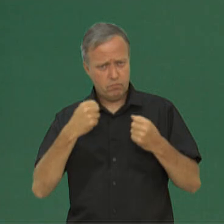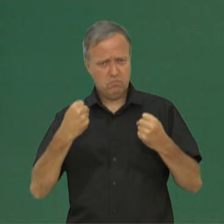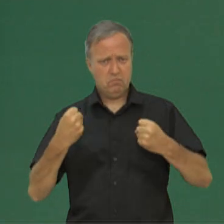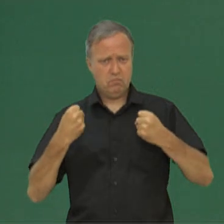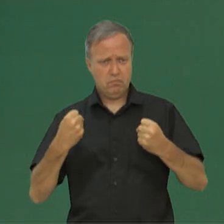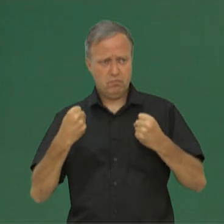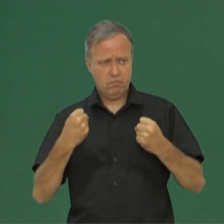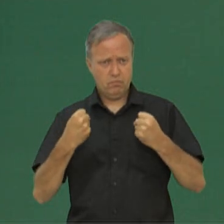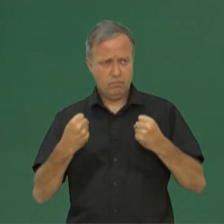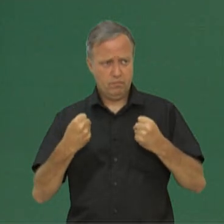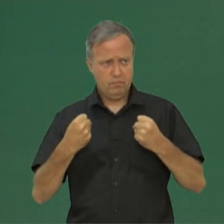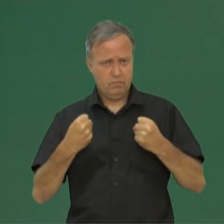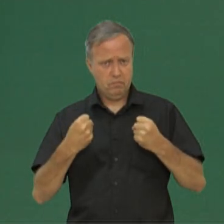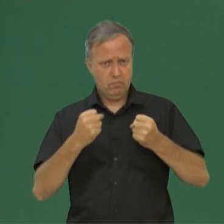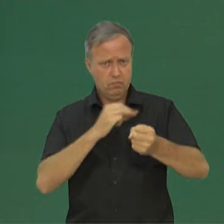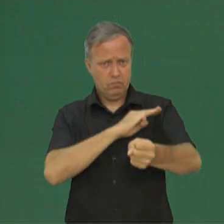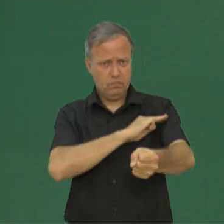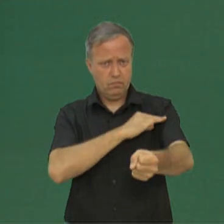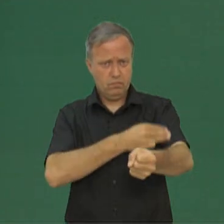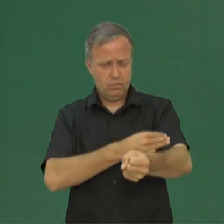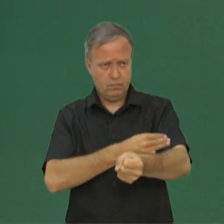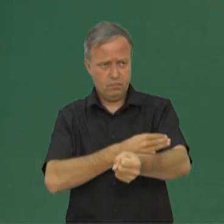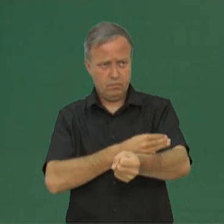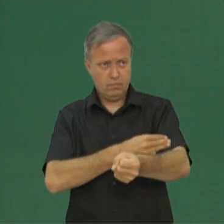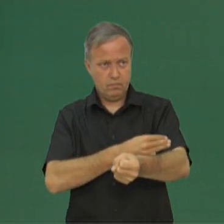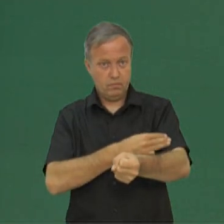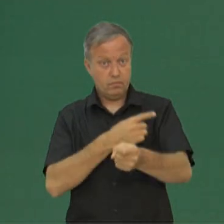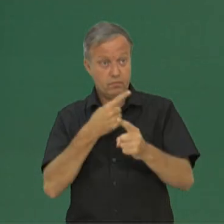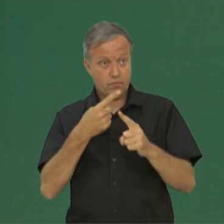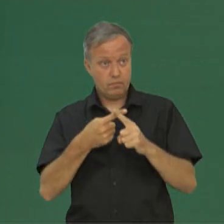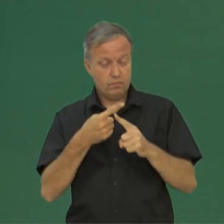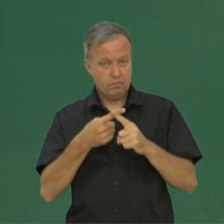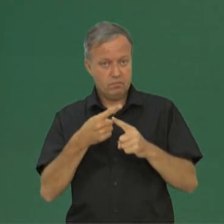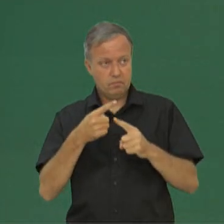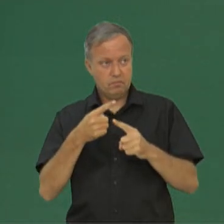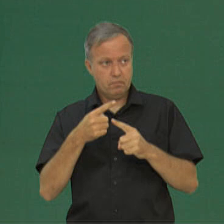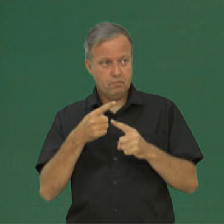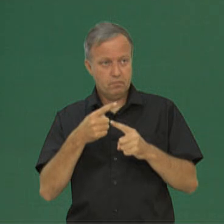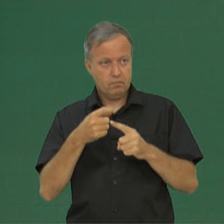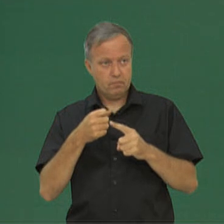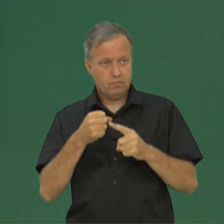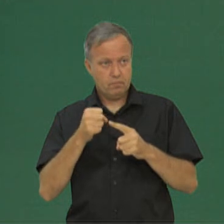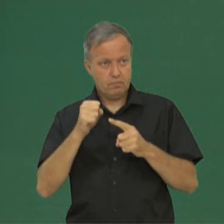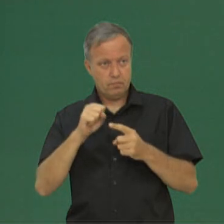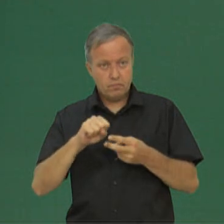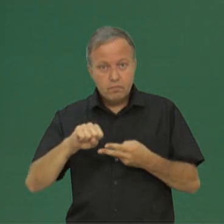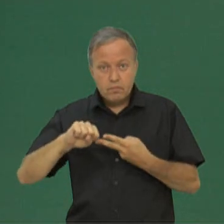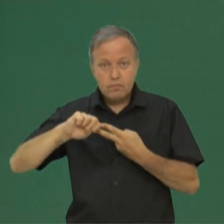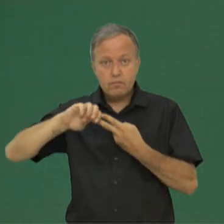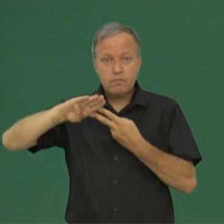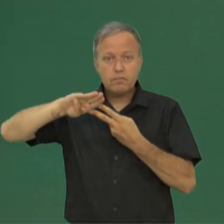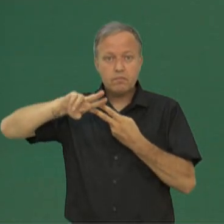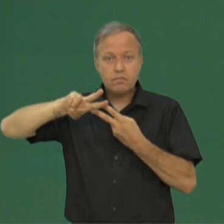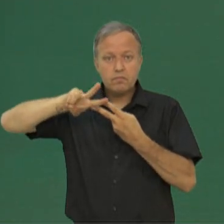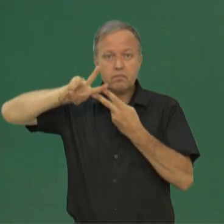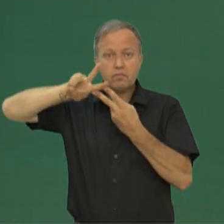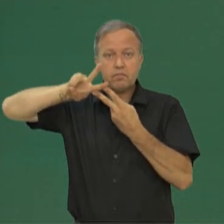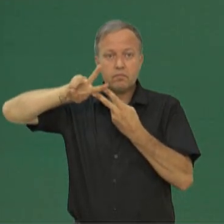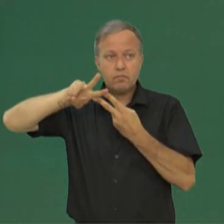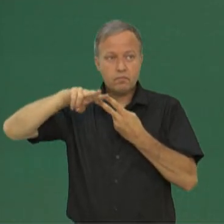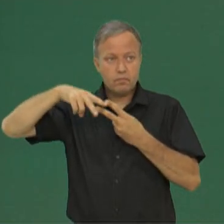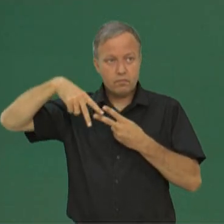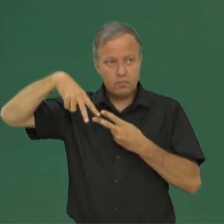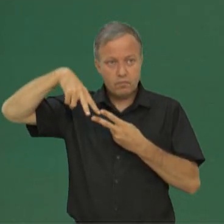bastante força nos músculos. Por quê? Porque ele fazia, ó, esses pontos de apoio para a bailarina.